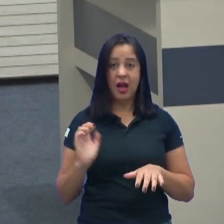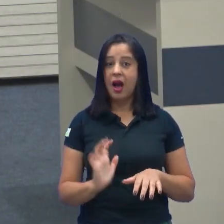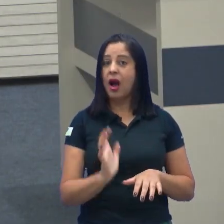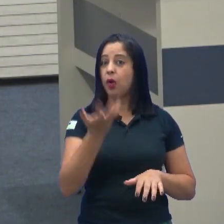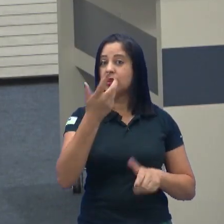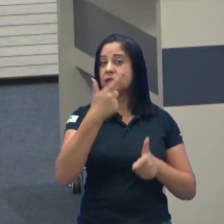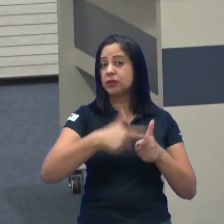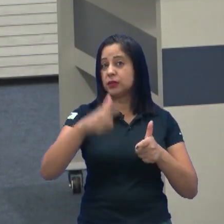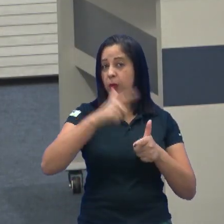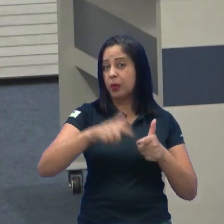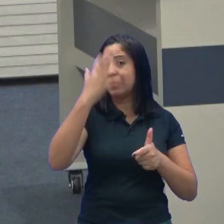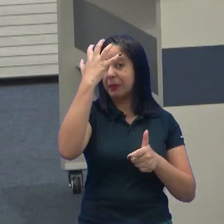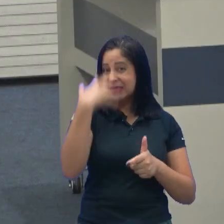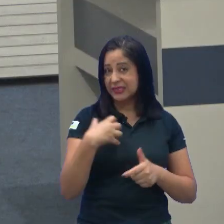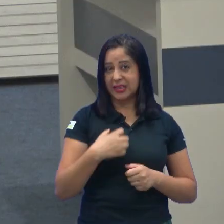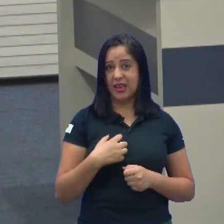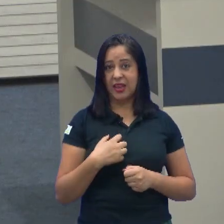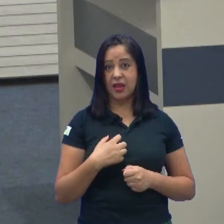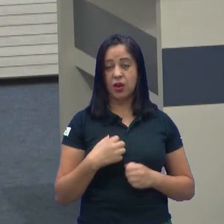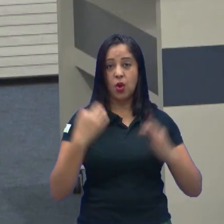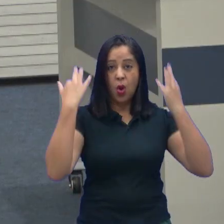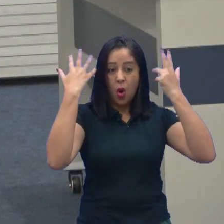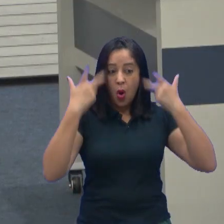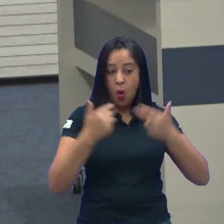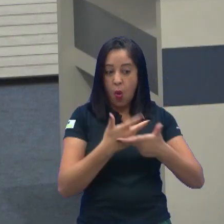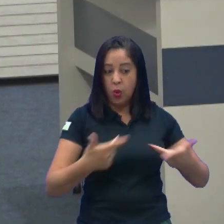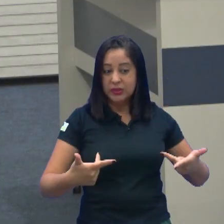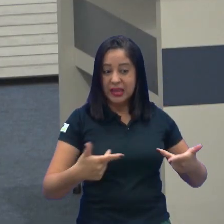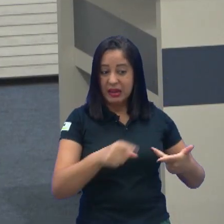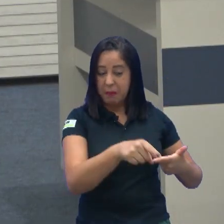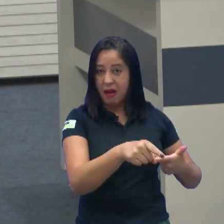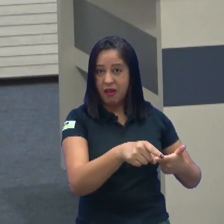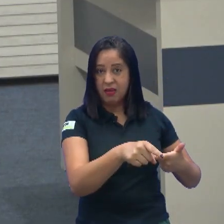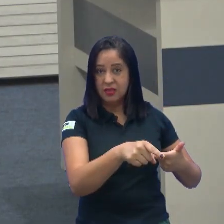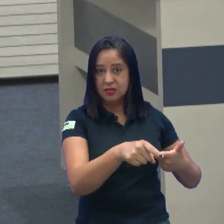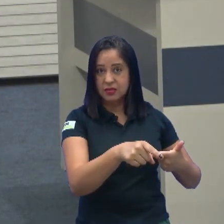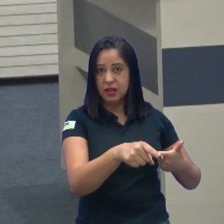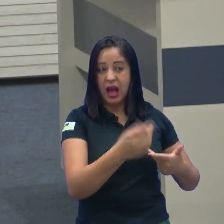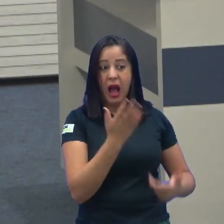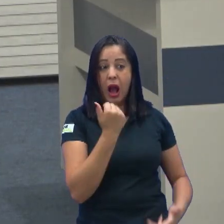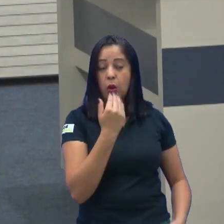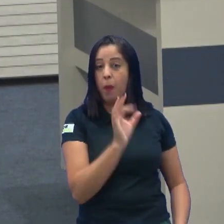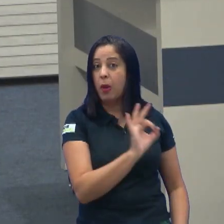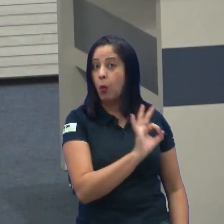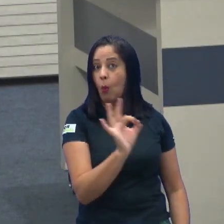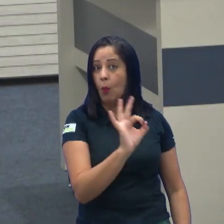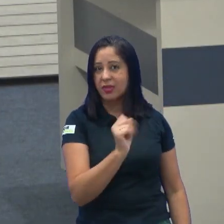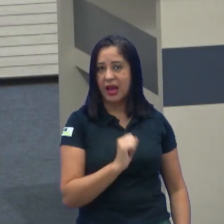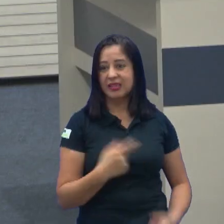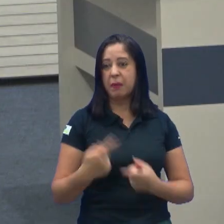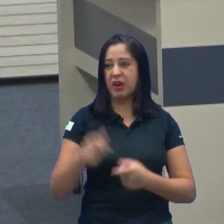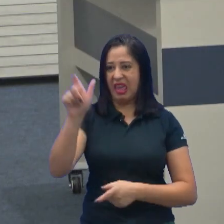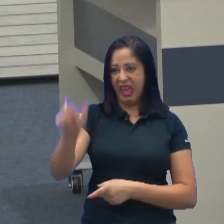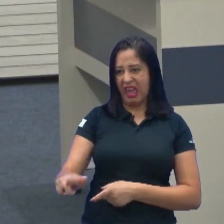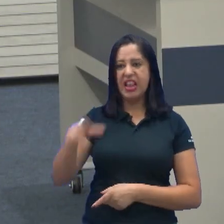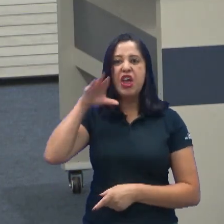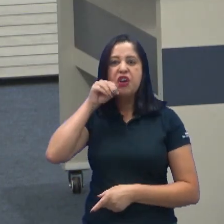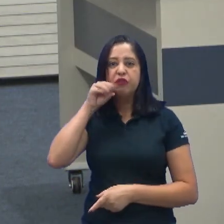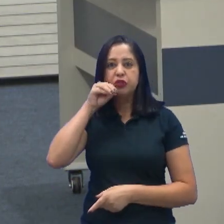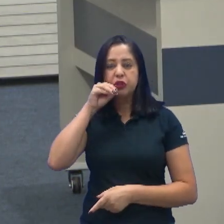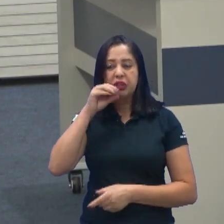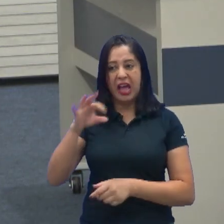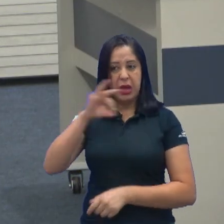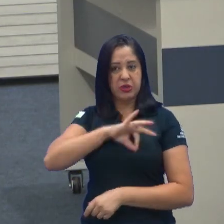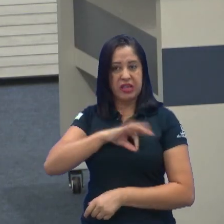sério, que os animais ficaram sem comer, né, porque ele não recebeu, então ele não deu comida no